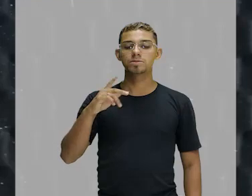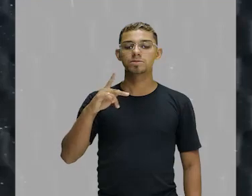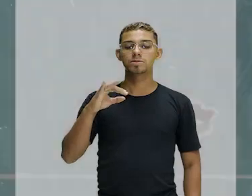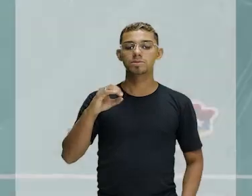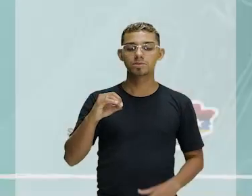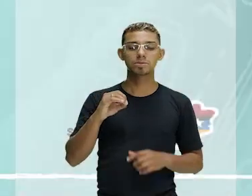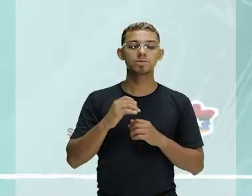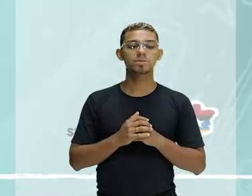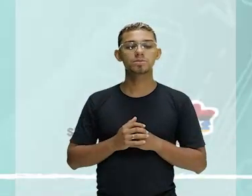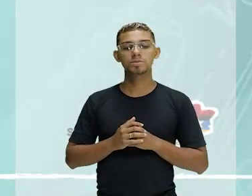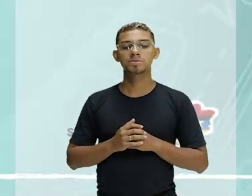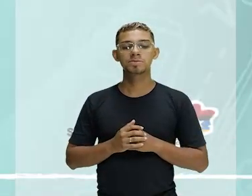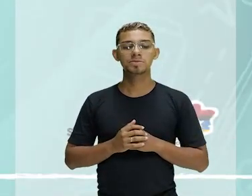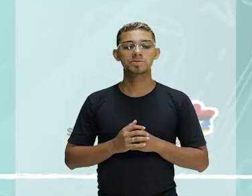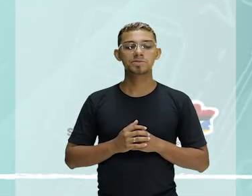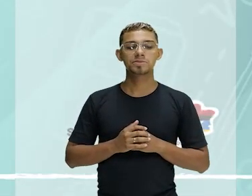o